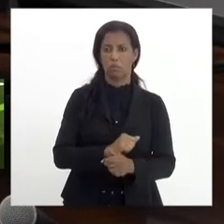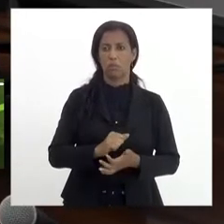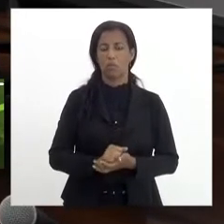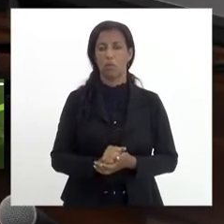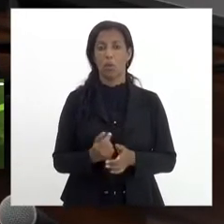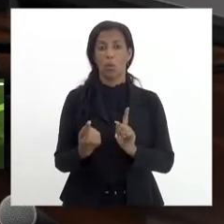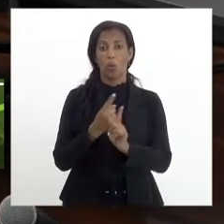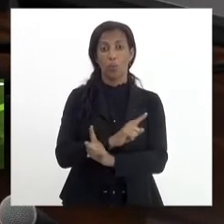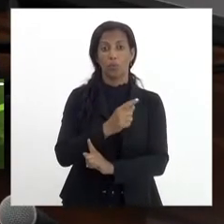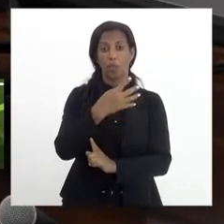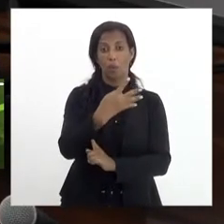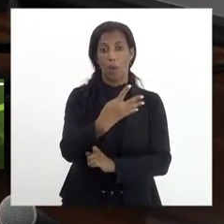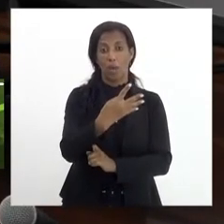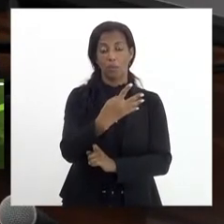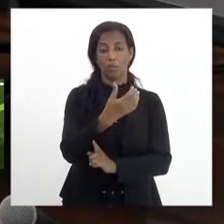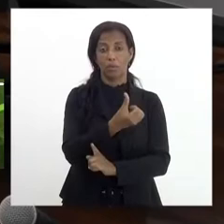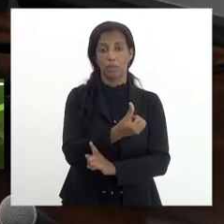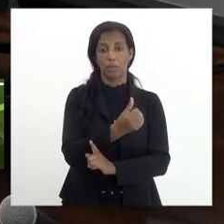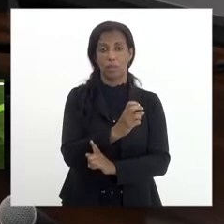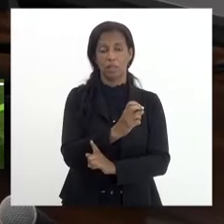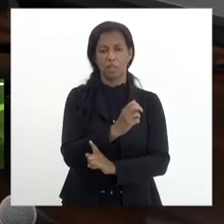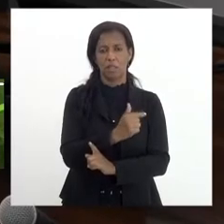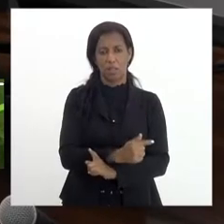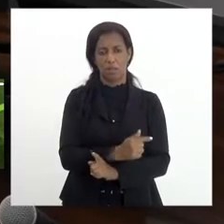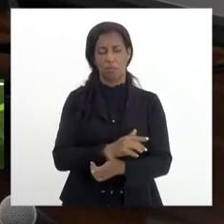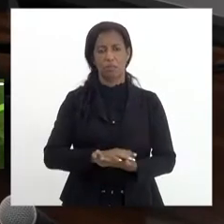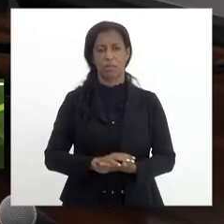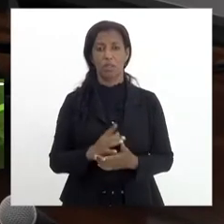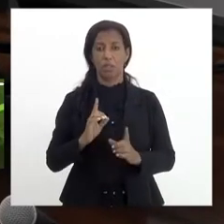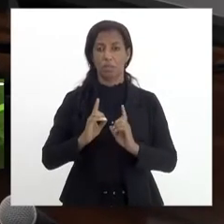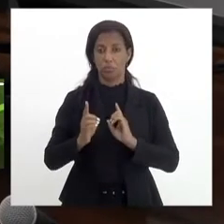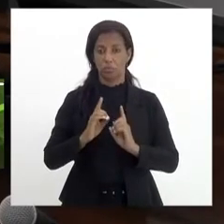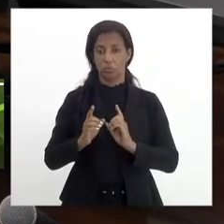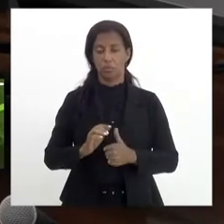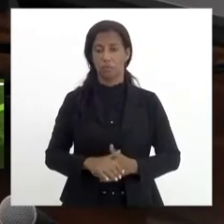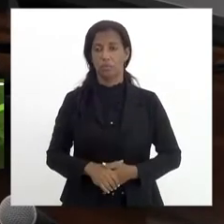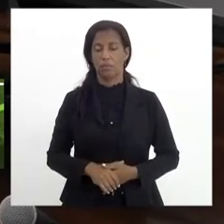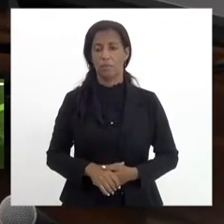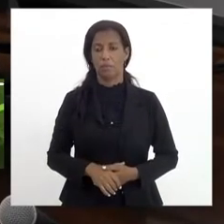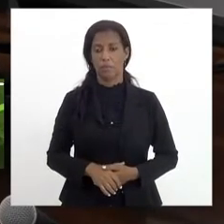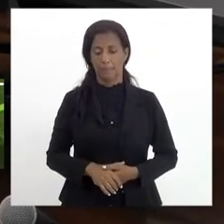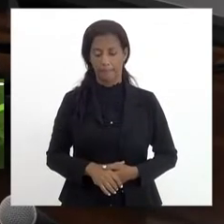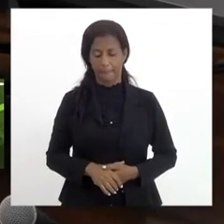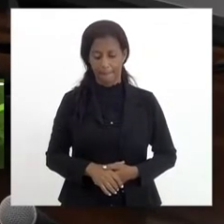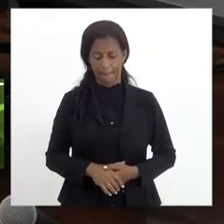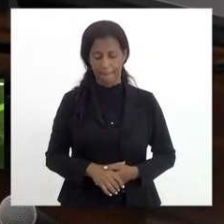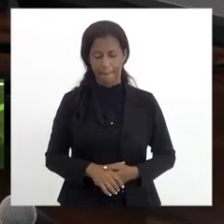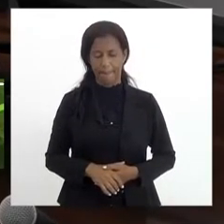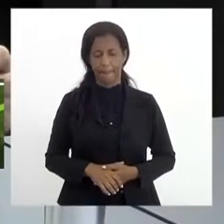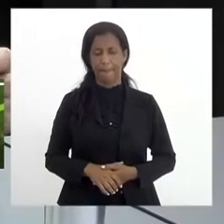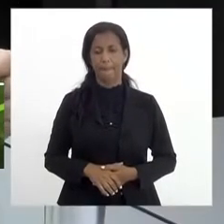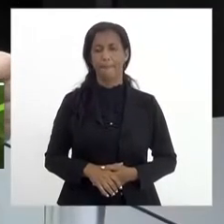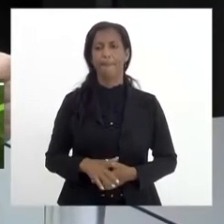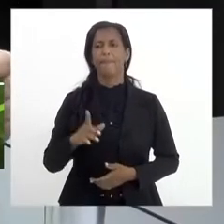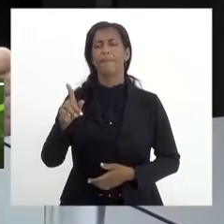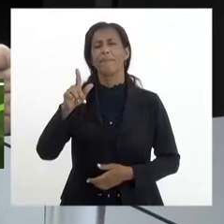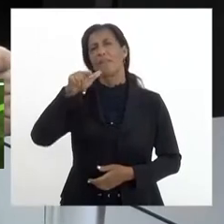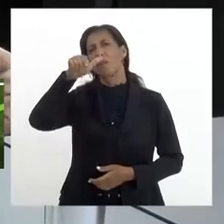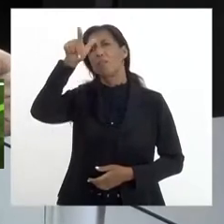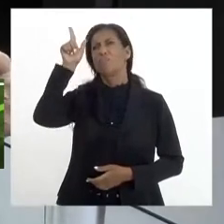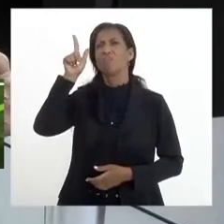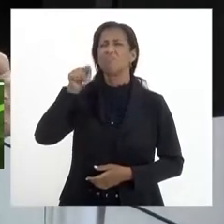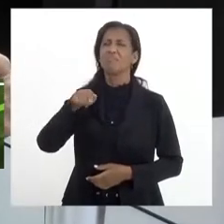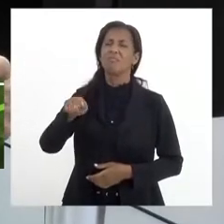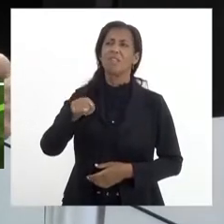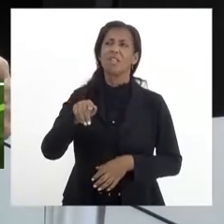emendas 4, 5, 6 e 7. Em discussão. Esse projeto, deputado Márcio Pacheco, era bastante complexo. Eu me lembro